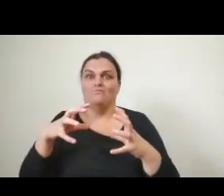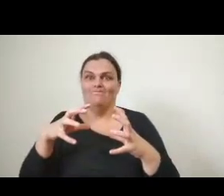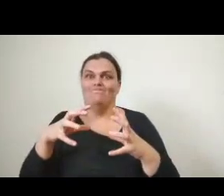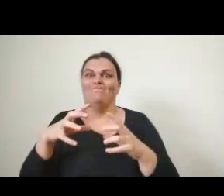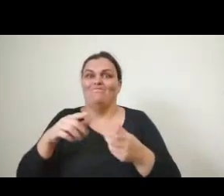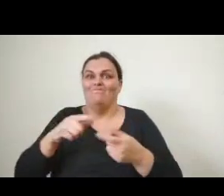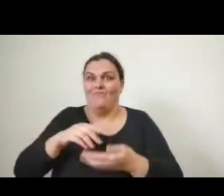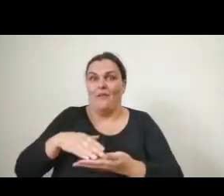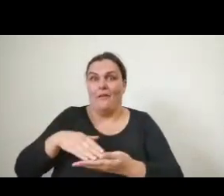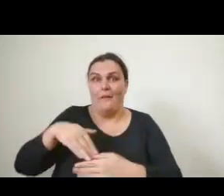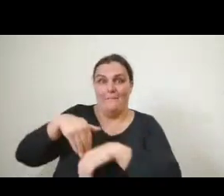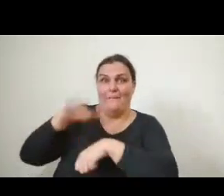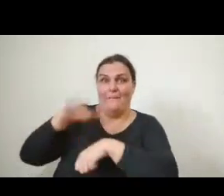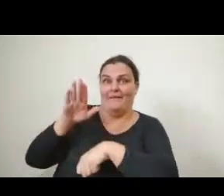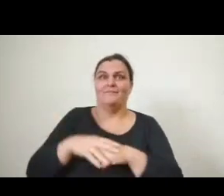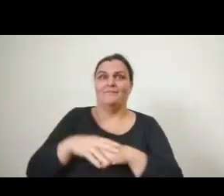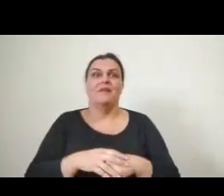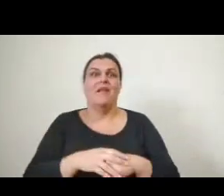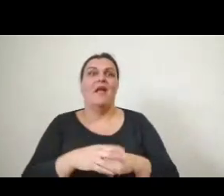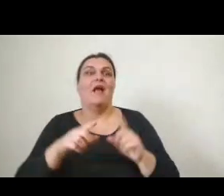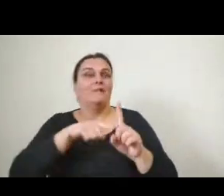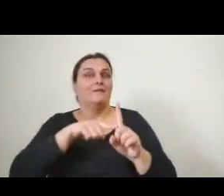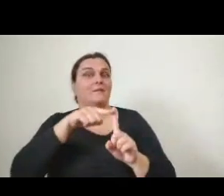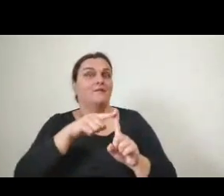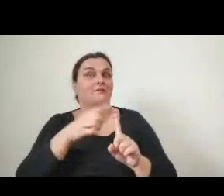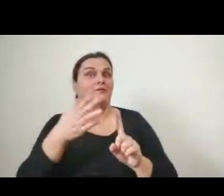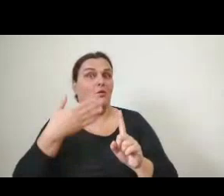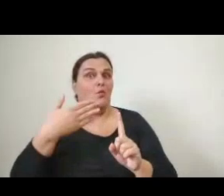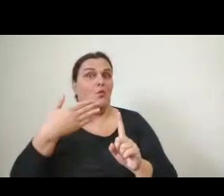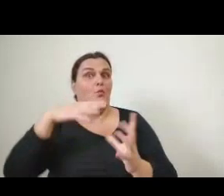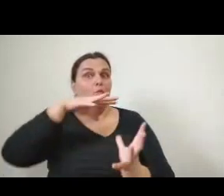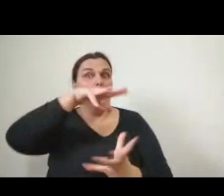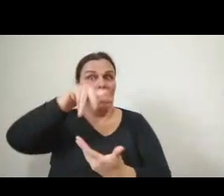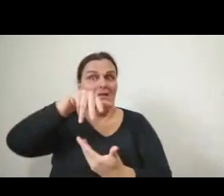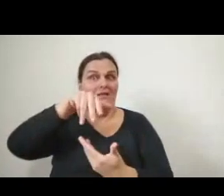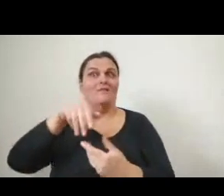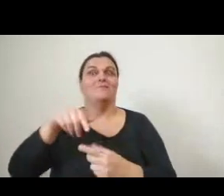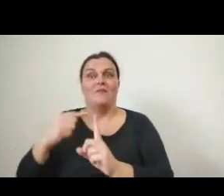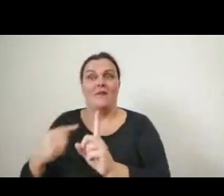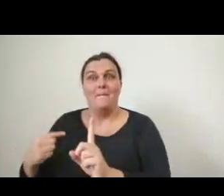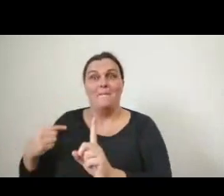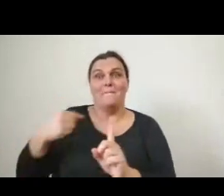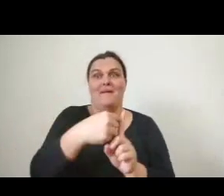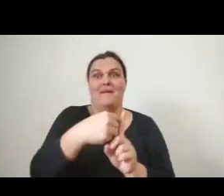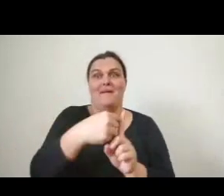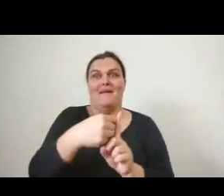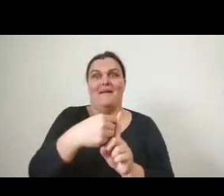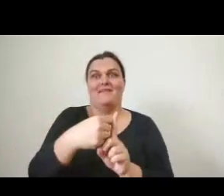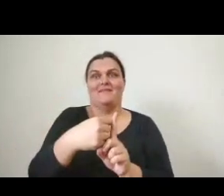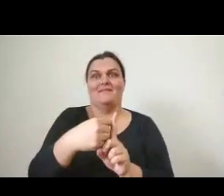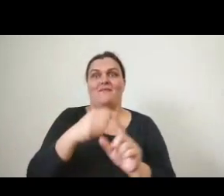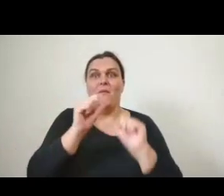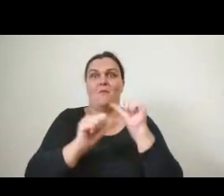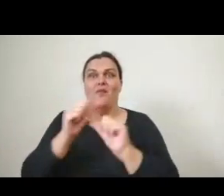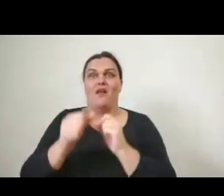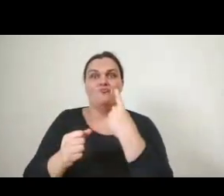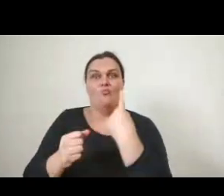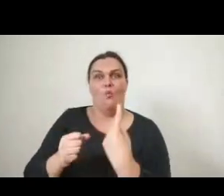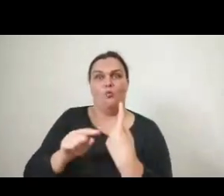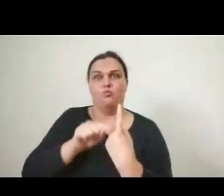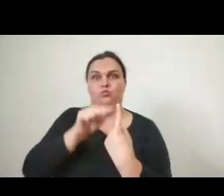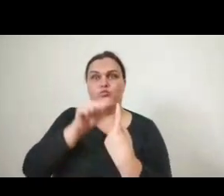né, de 1,1 grau até 2,6 graus, né? Isso, né, até o final de